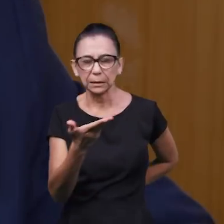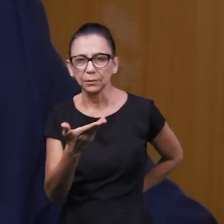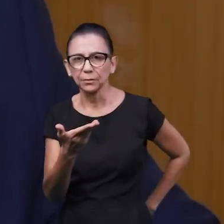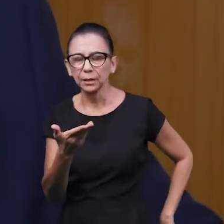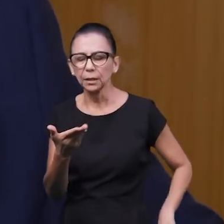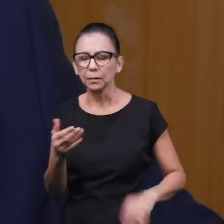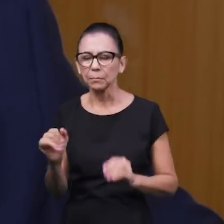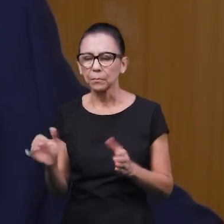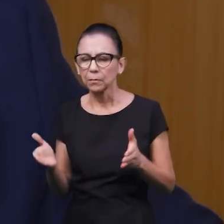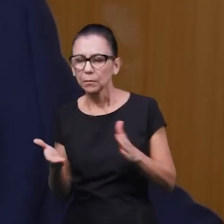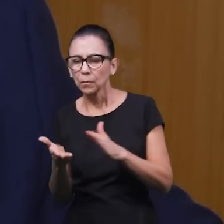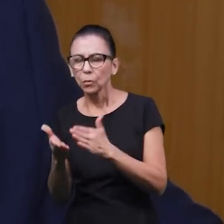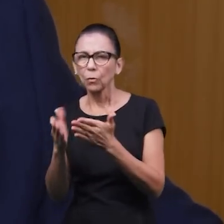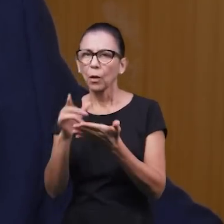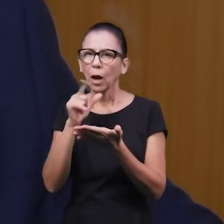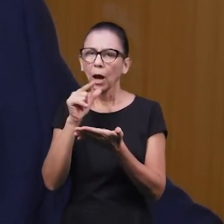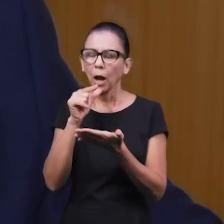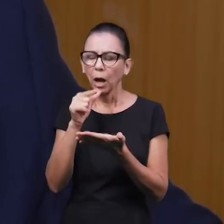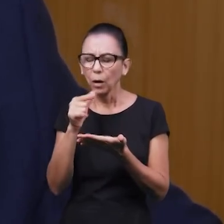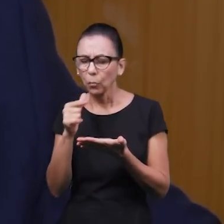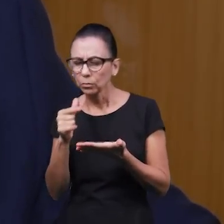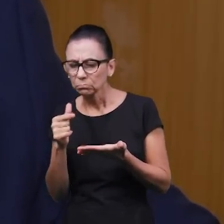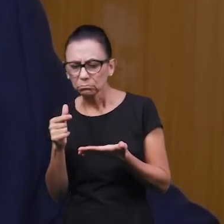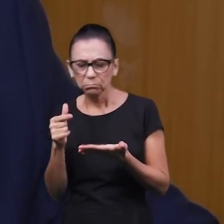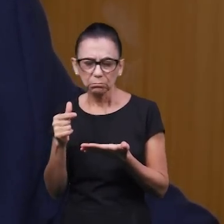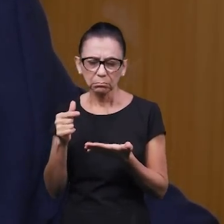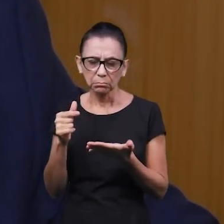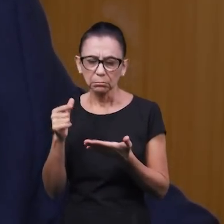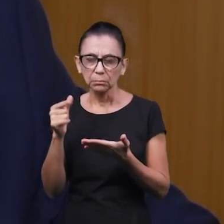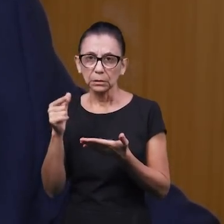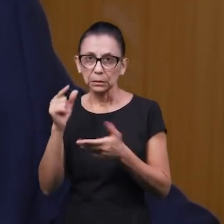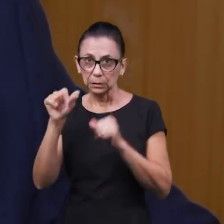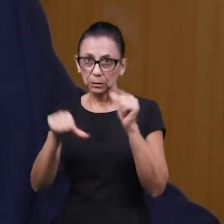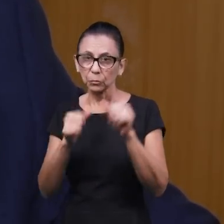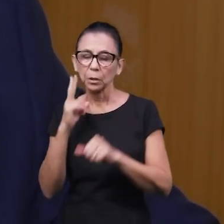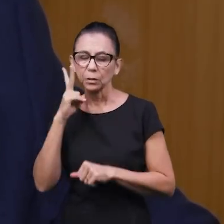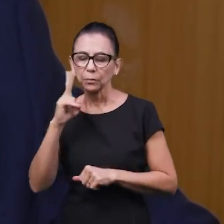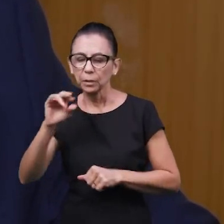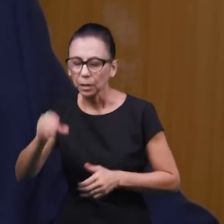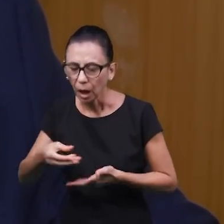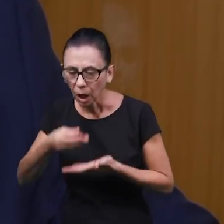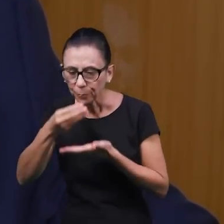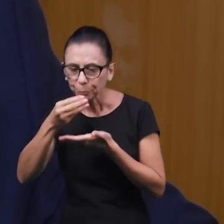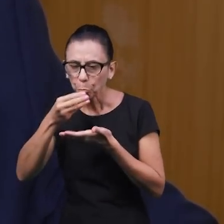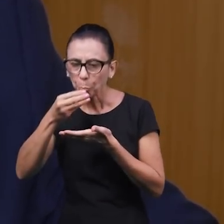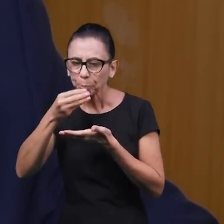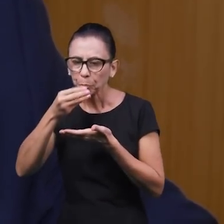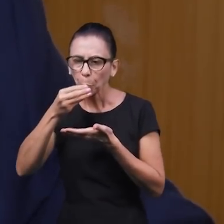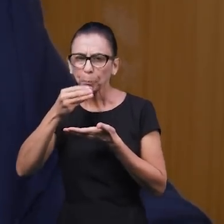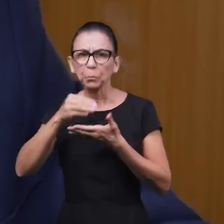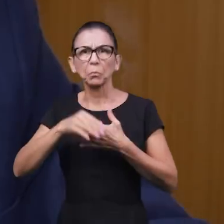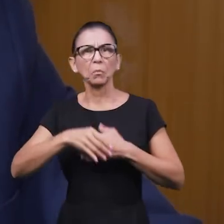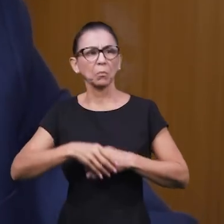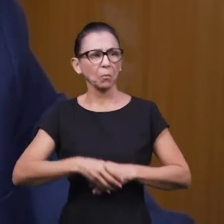bem que sabiam os serventes que tinham tirado a água, achando que o mestre Sala ao esposo,